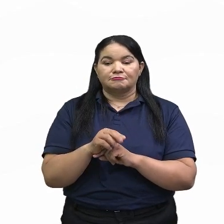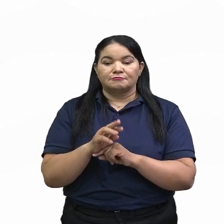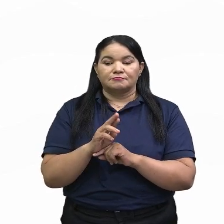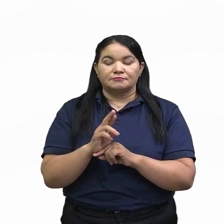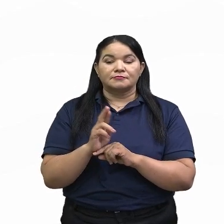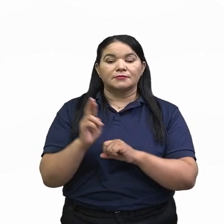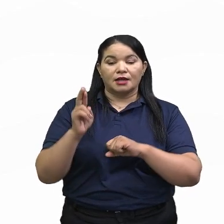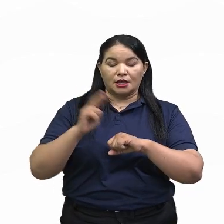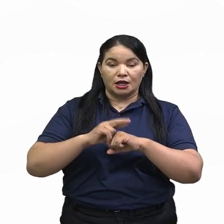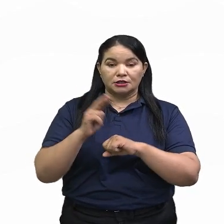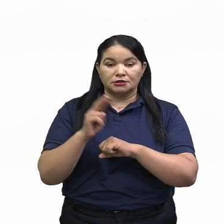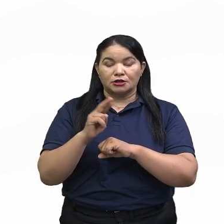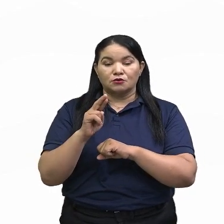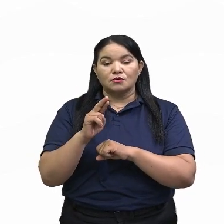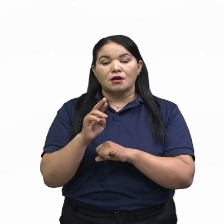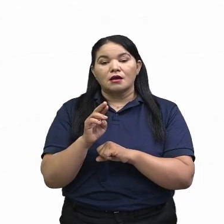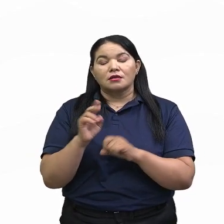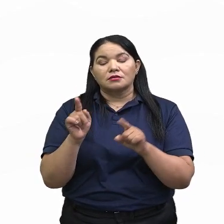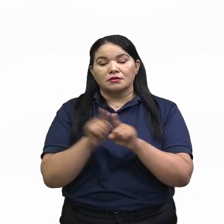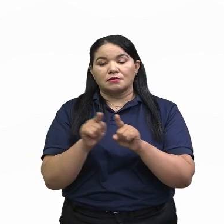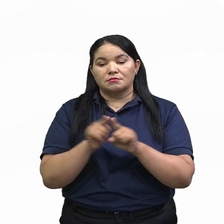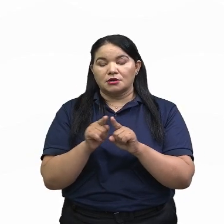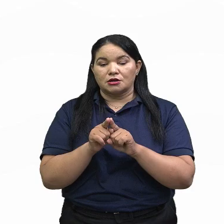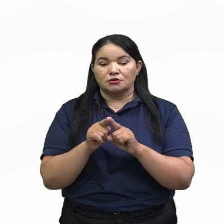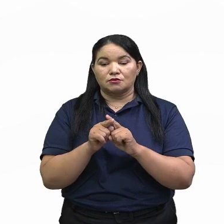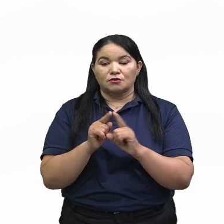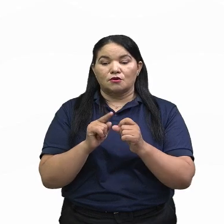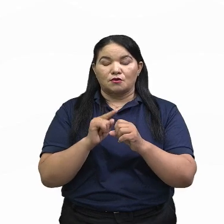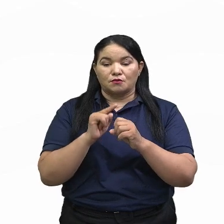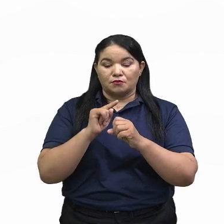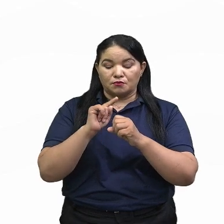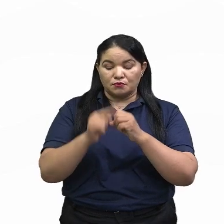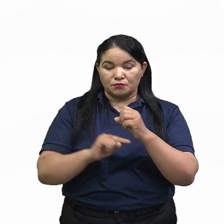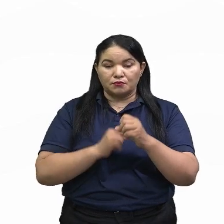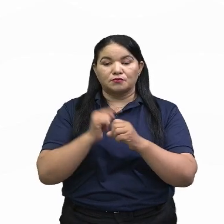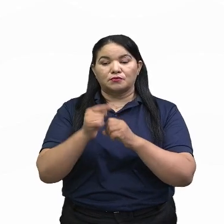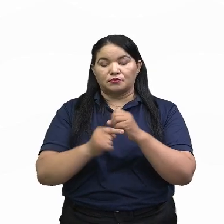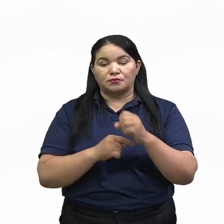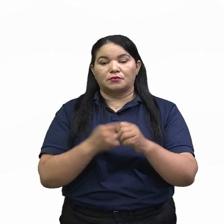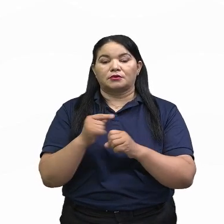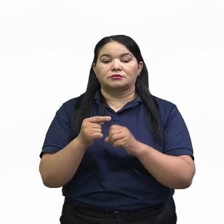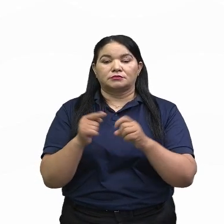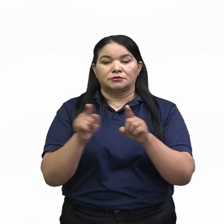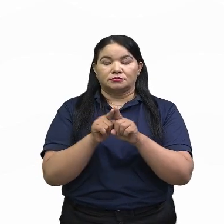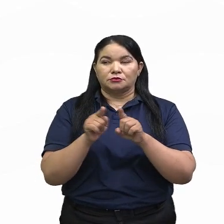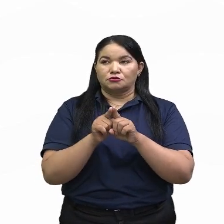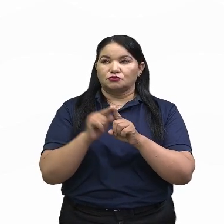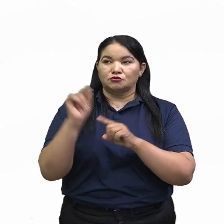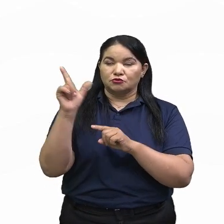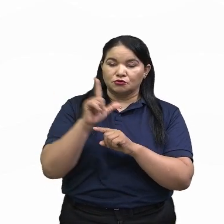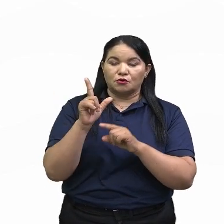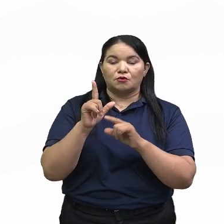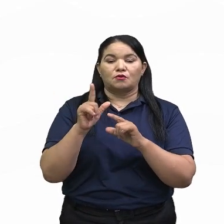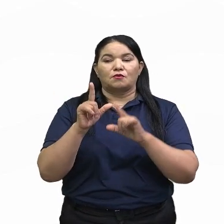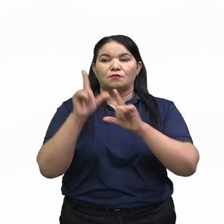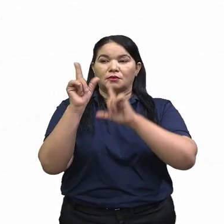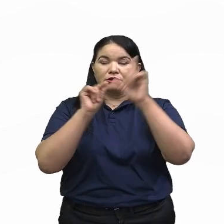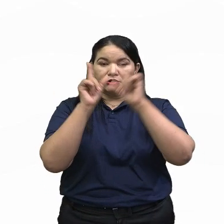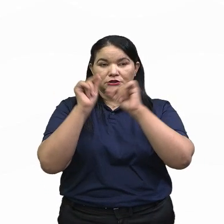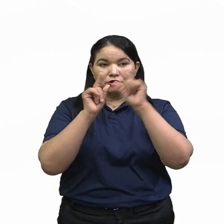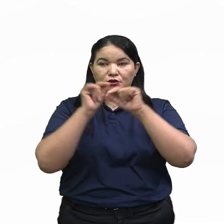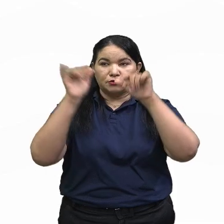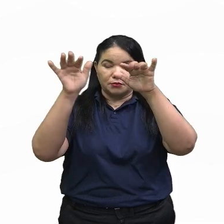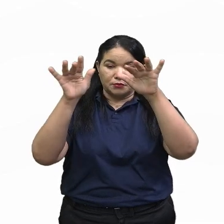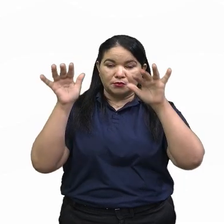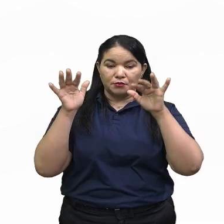fusão nuclear. Não somente no Sol, mas em todas as estrelas do universo. Então, não esqueçam